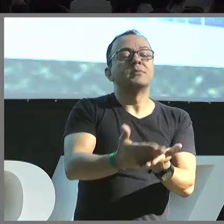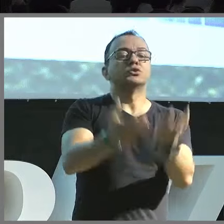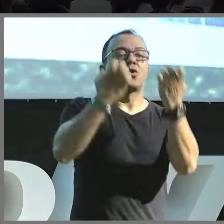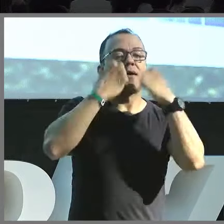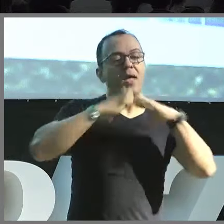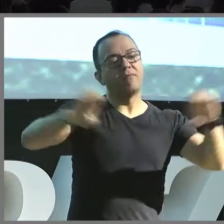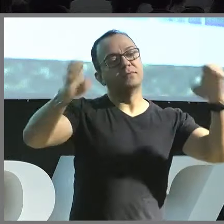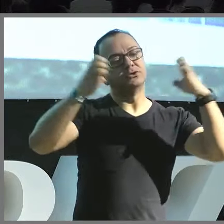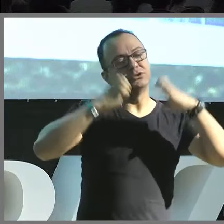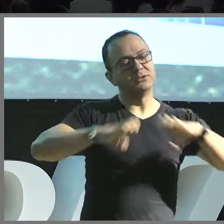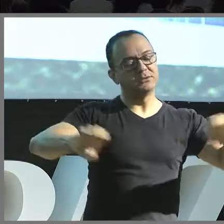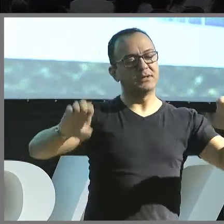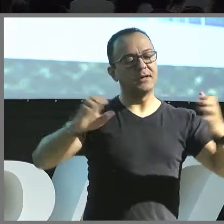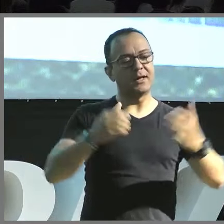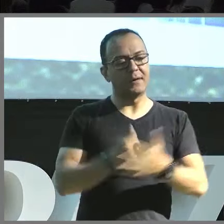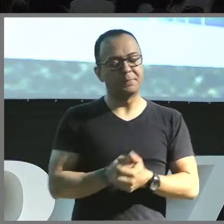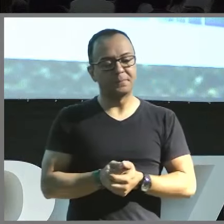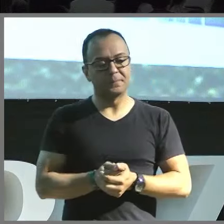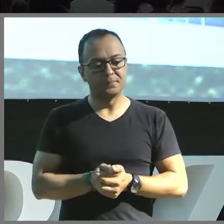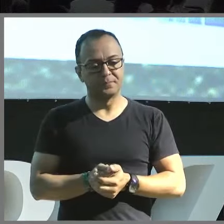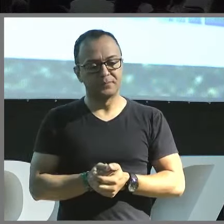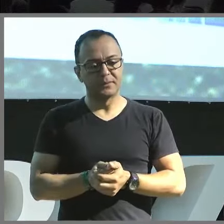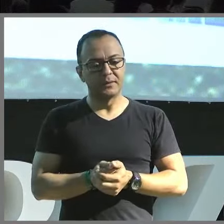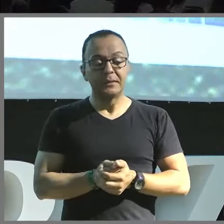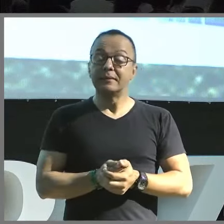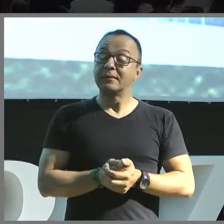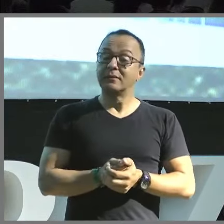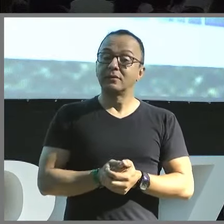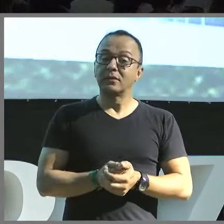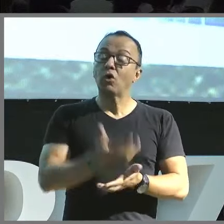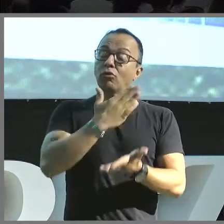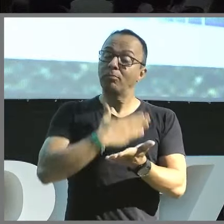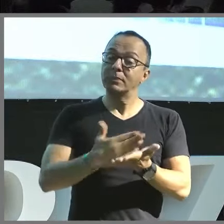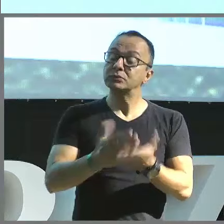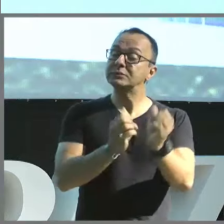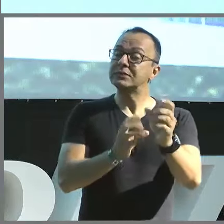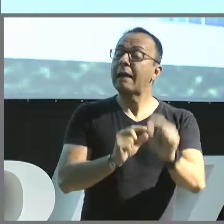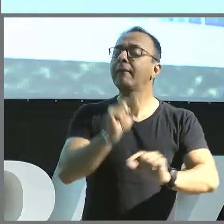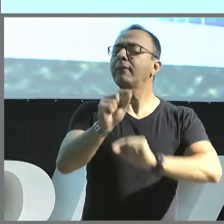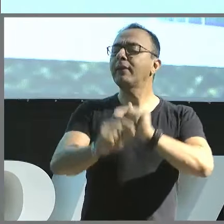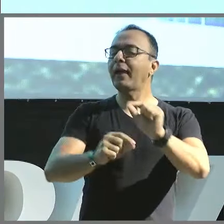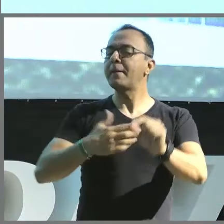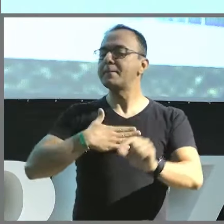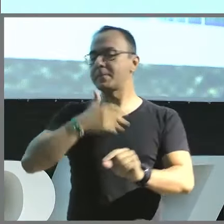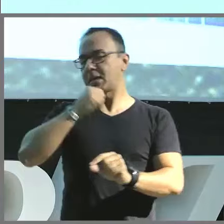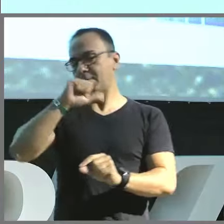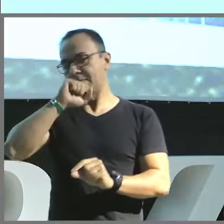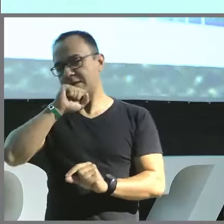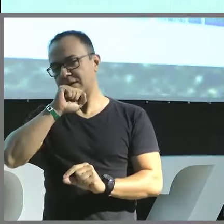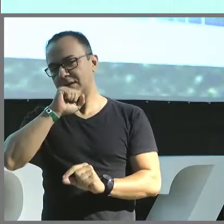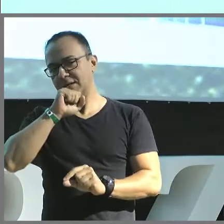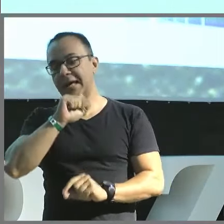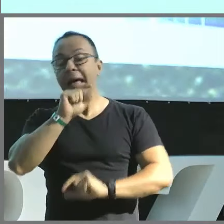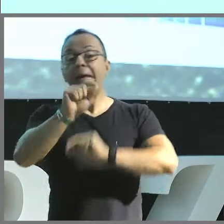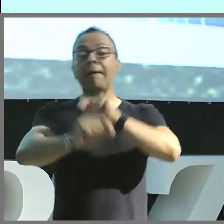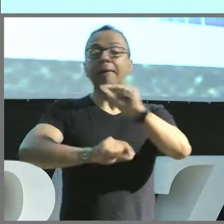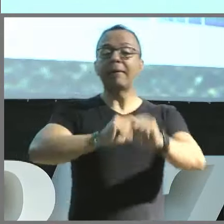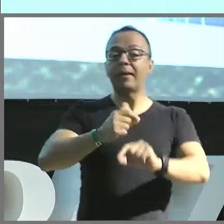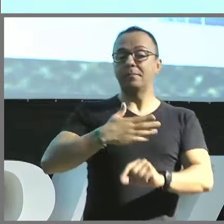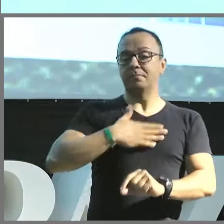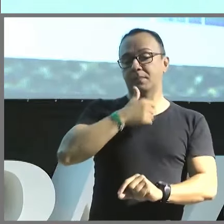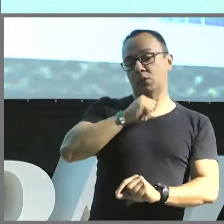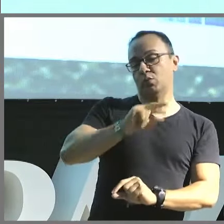público, e nos ensinando quem é minha mãe, quem é meus irmãos, de que a família